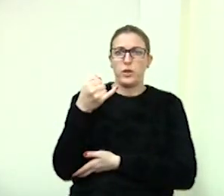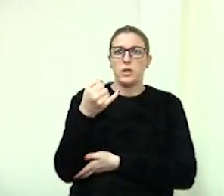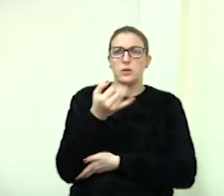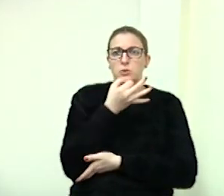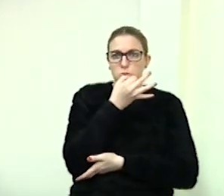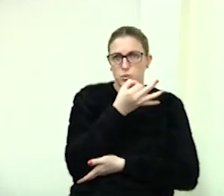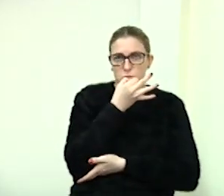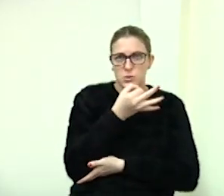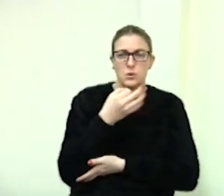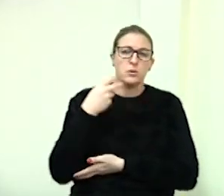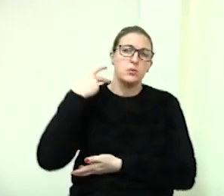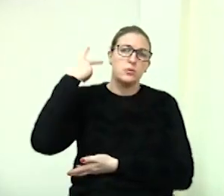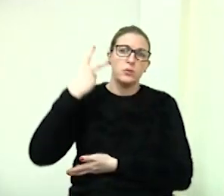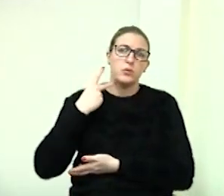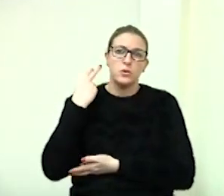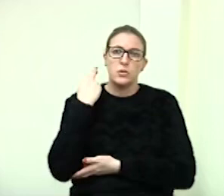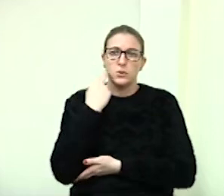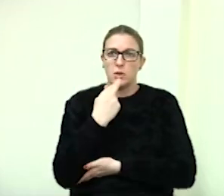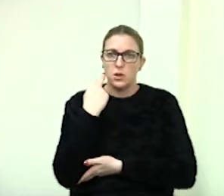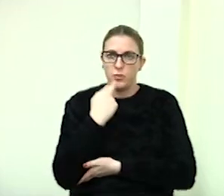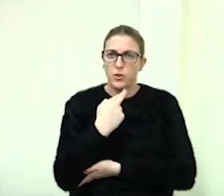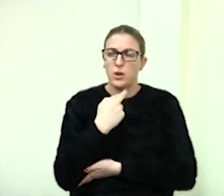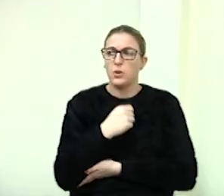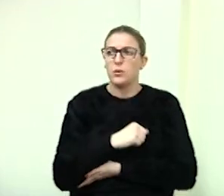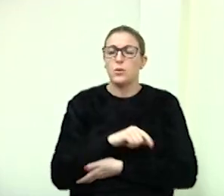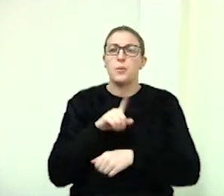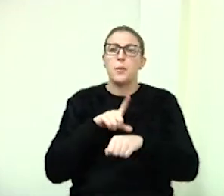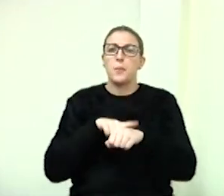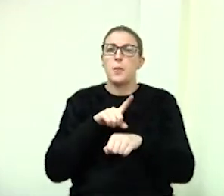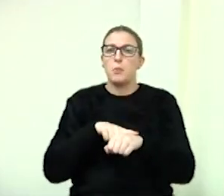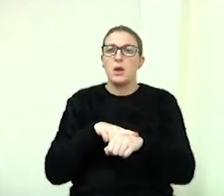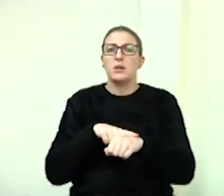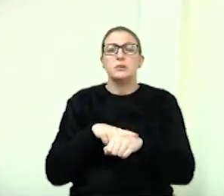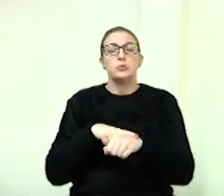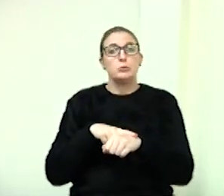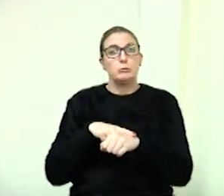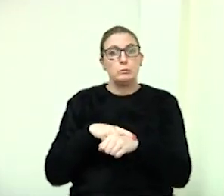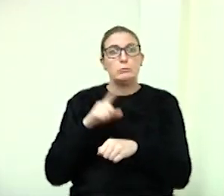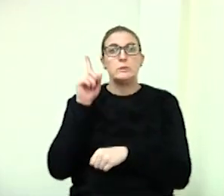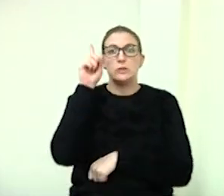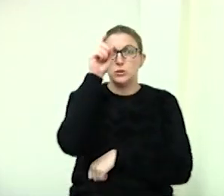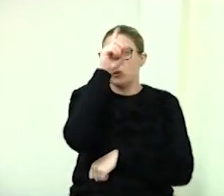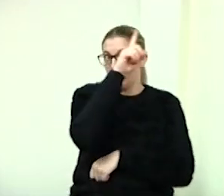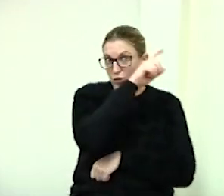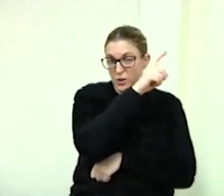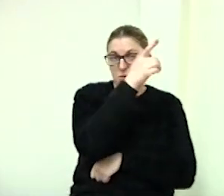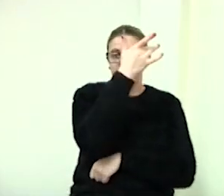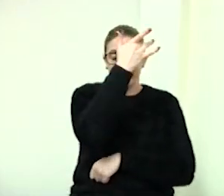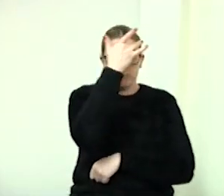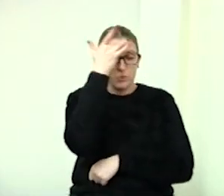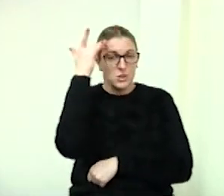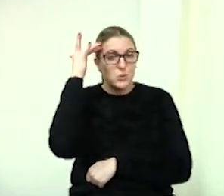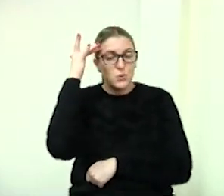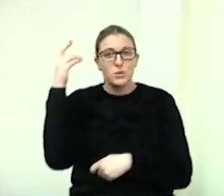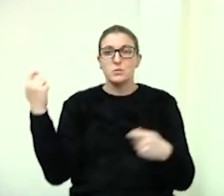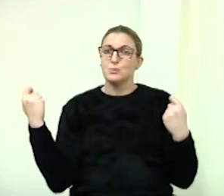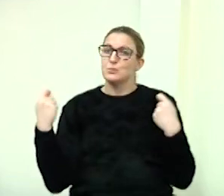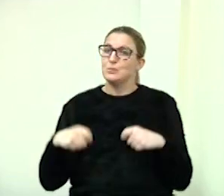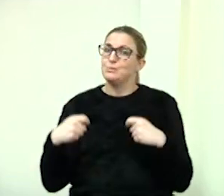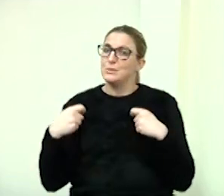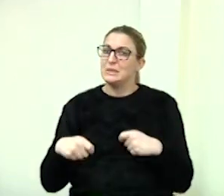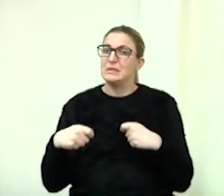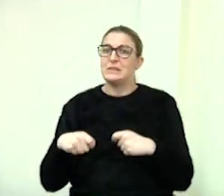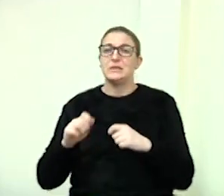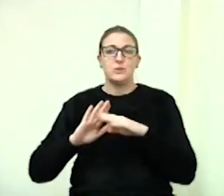sugestão do vereador Rafael Ayubi, é um momento muito delicado, muitas pessoas realmente, presidente, estão necessitando